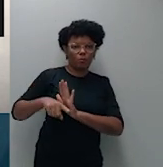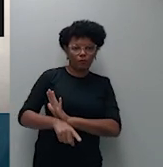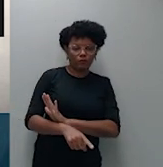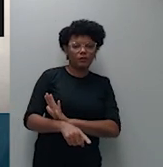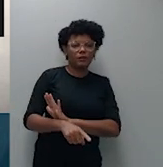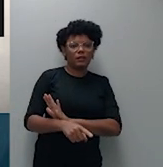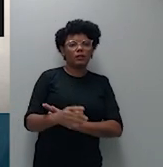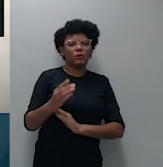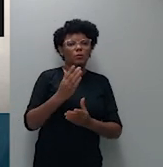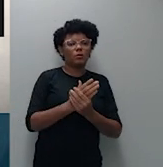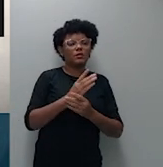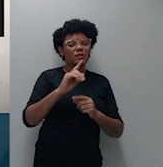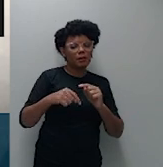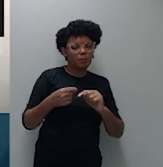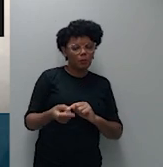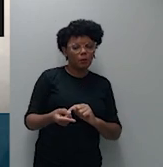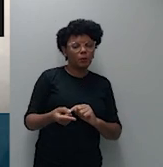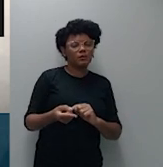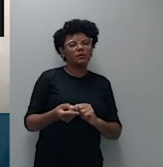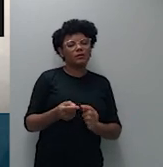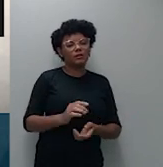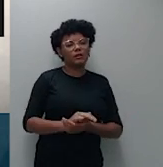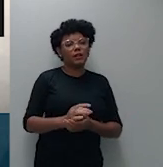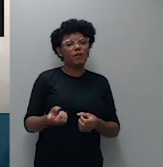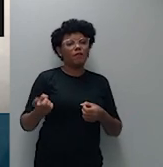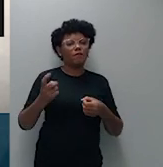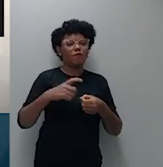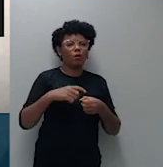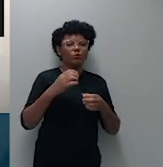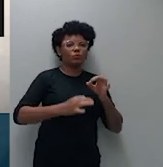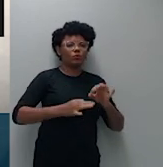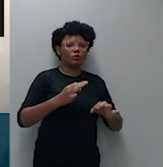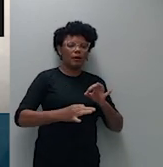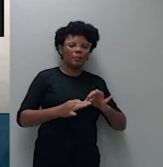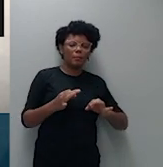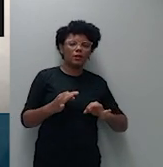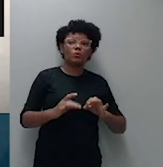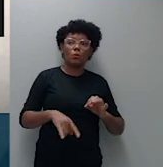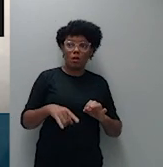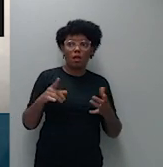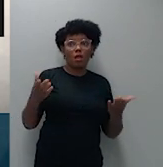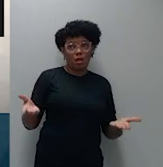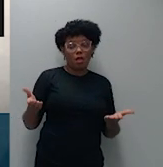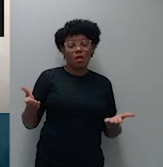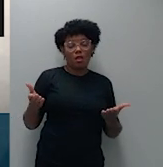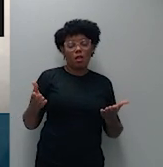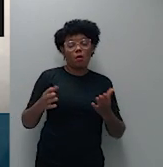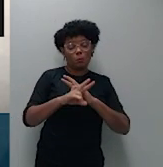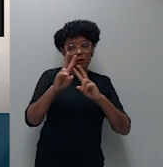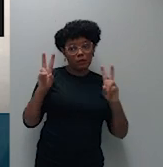aprofundada e a partir de Então retomarmos esse julgamento